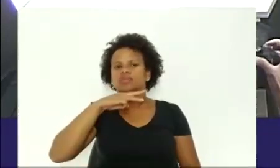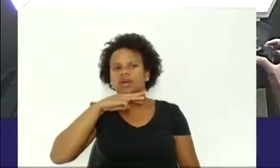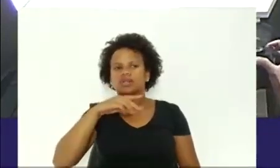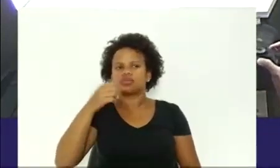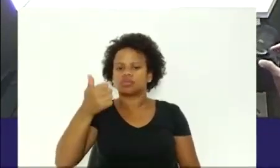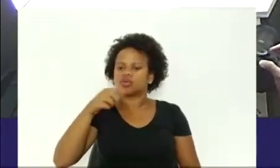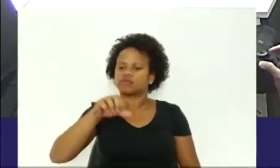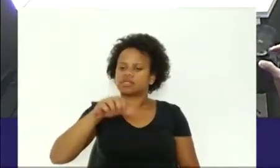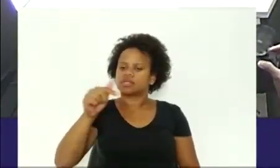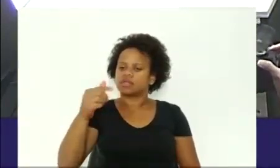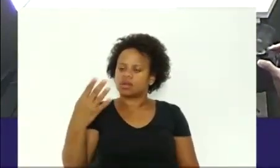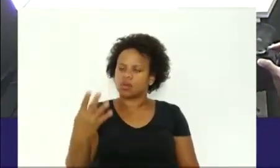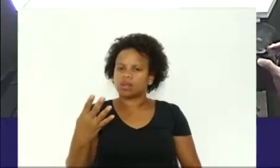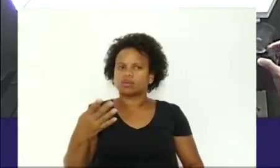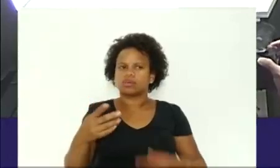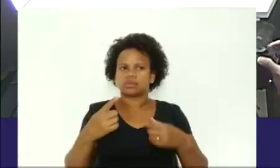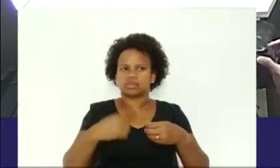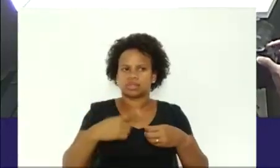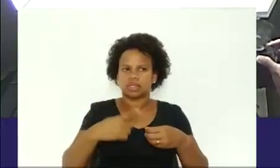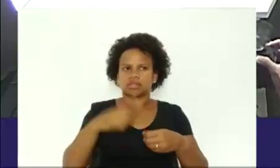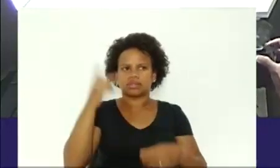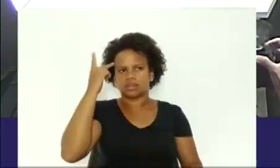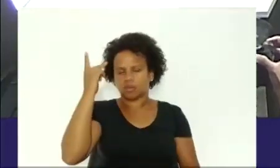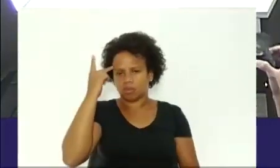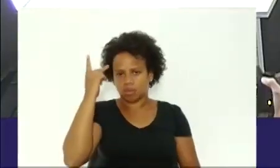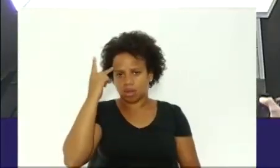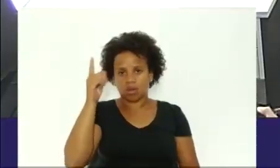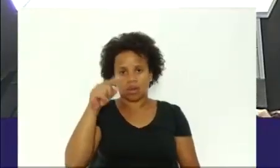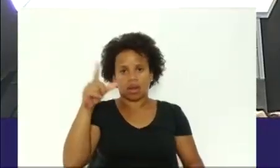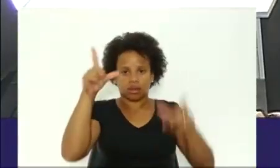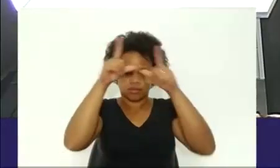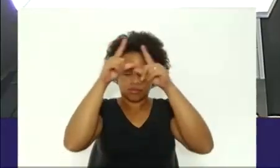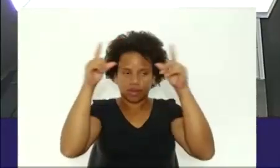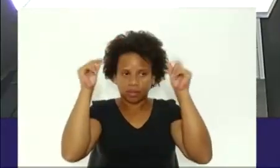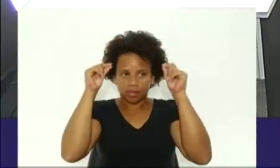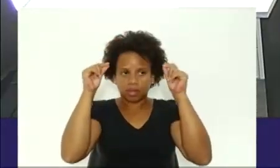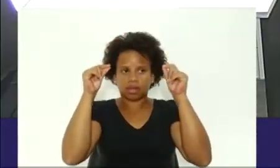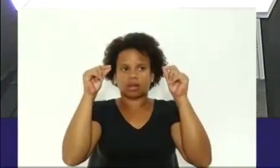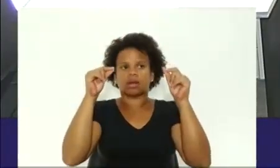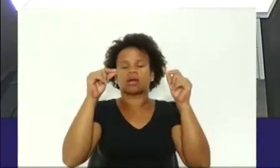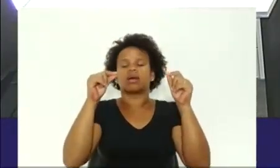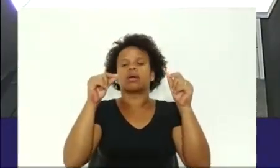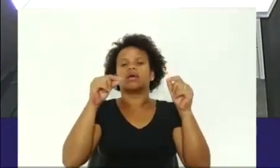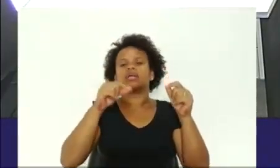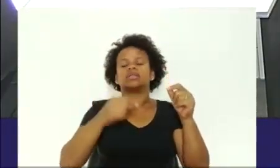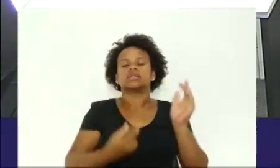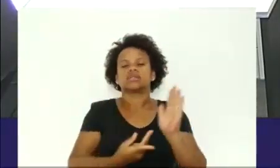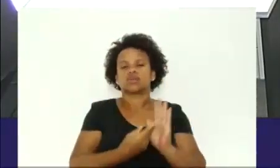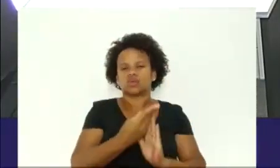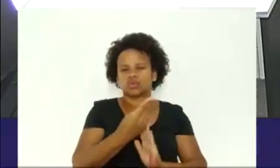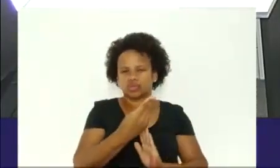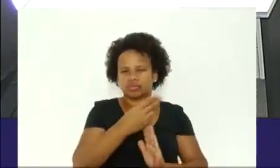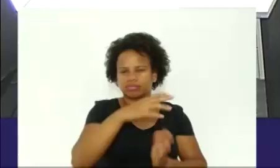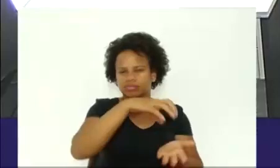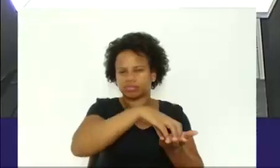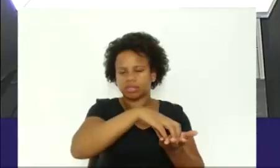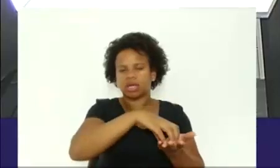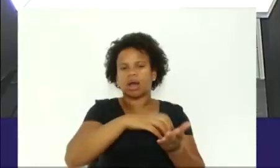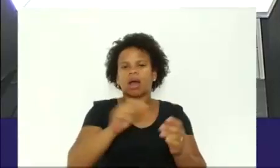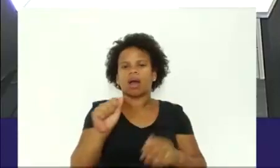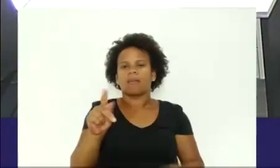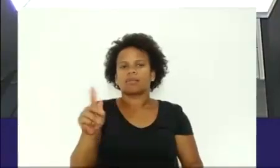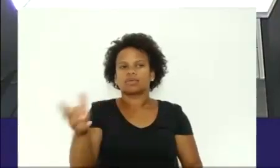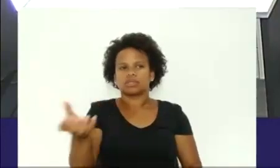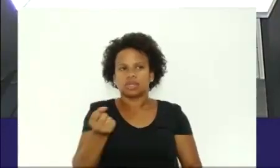de 1974 na cidade de São Paulo. É enfermeira de centro cirúrgico aposentada, tendo atuado na área por 32